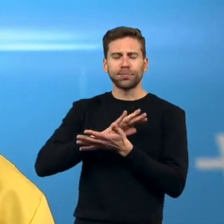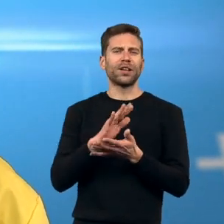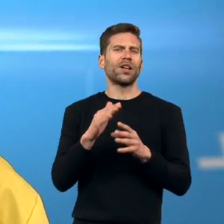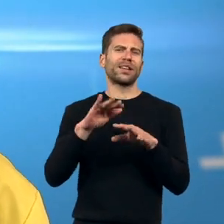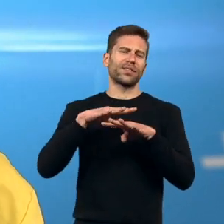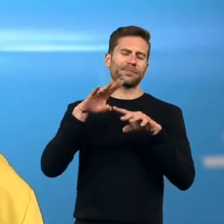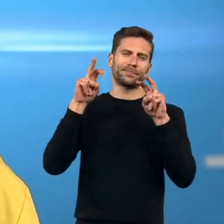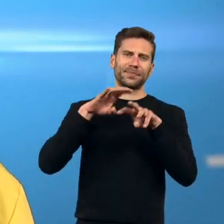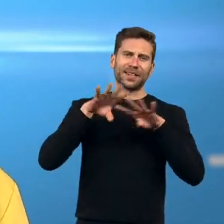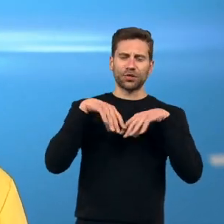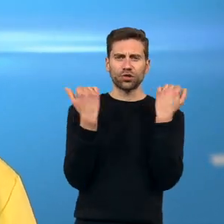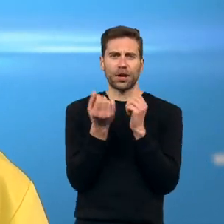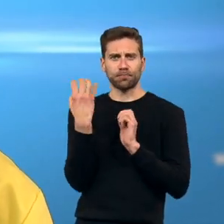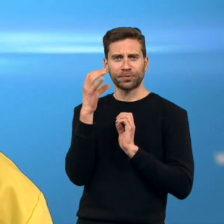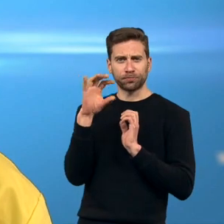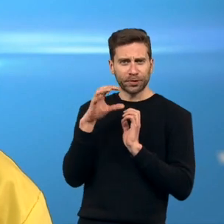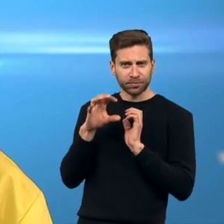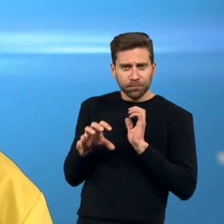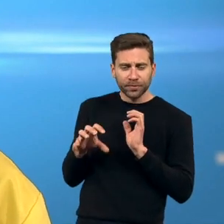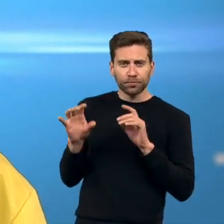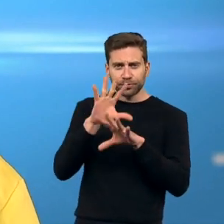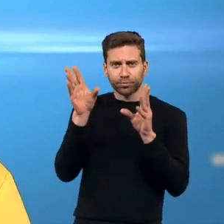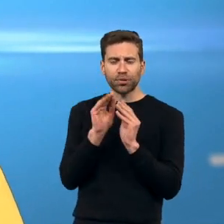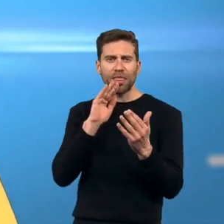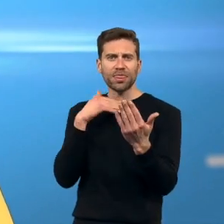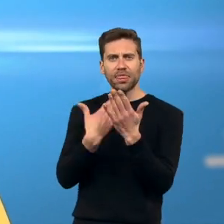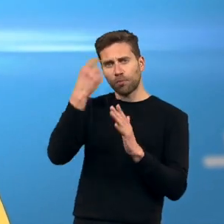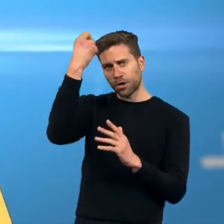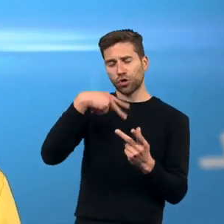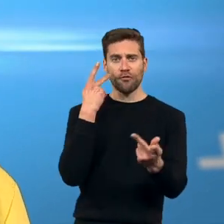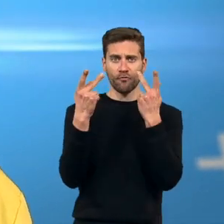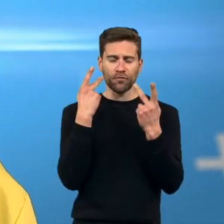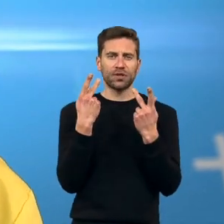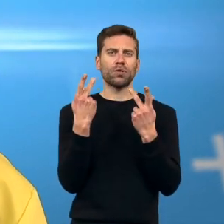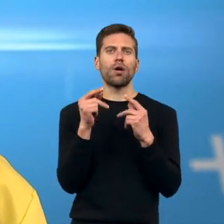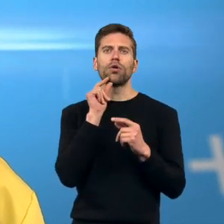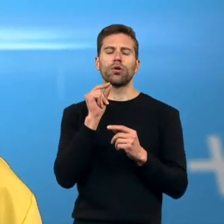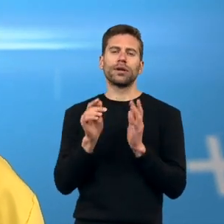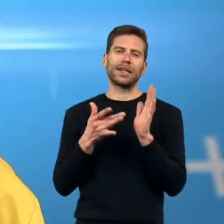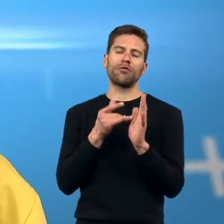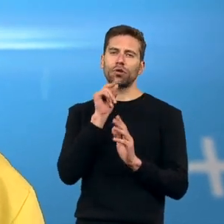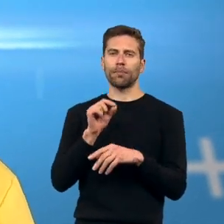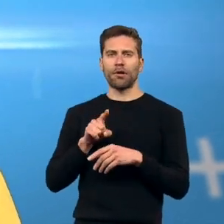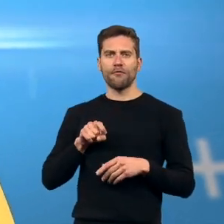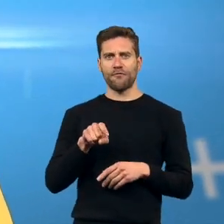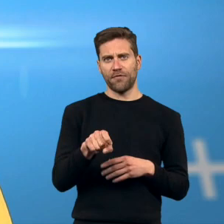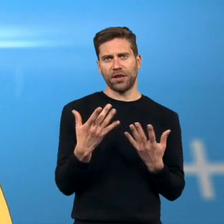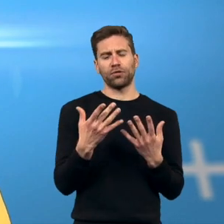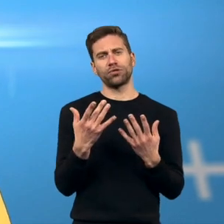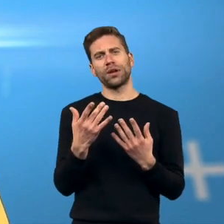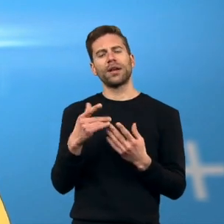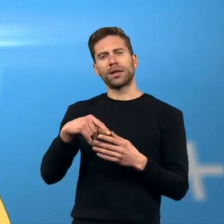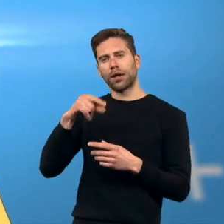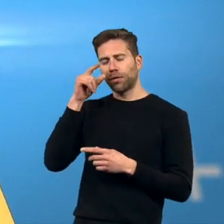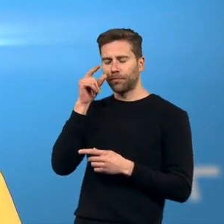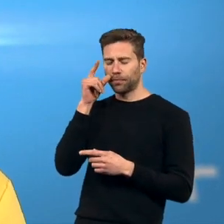redes sociais que, no seu conjunto, acabaram por criar uma narrativa visual. Vírus é o nome do livro que compila estes